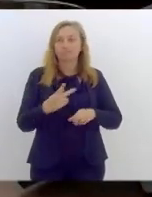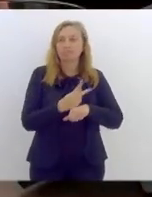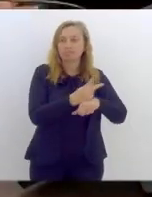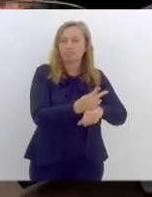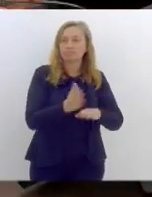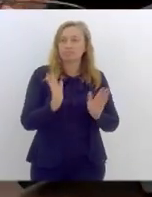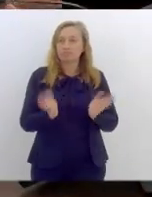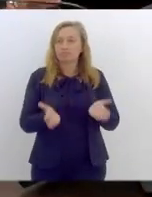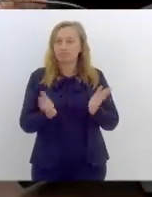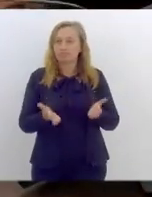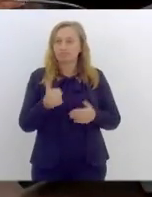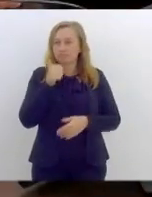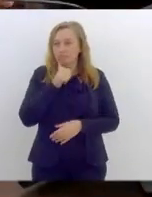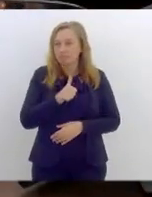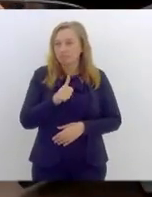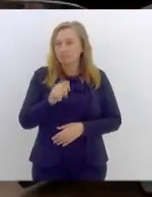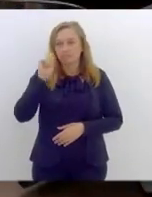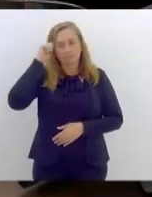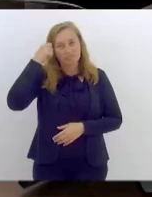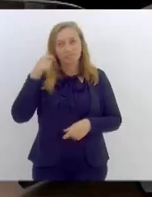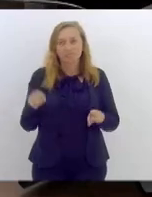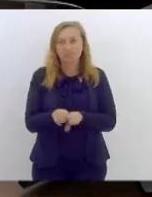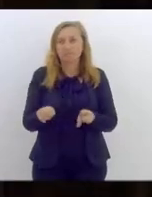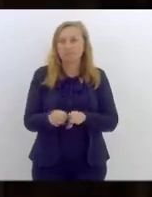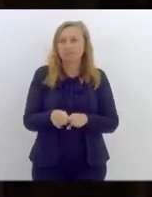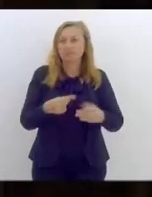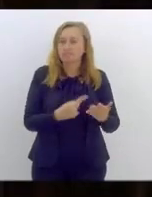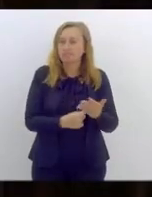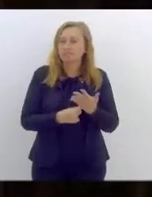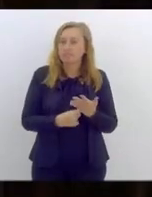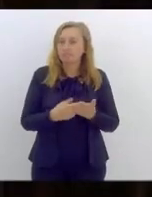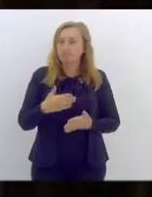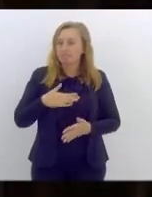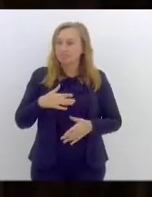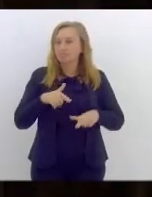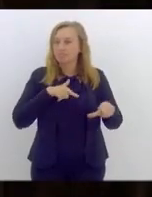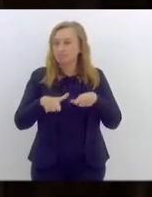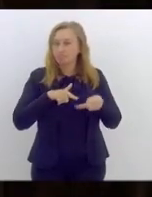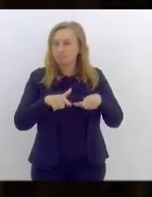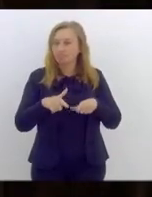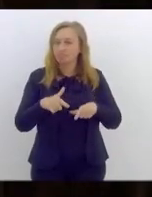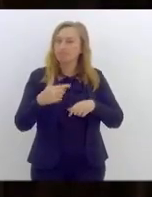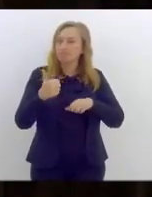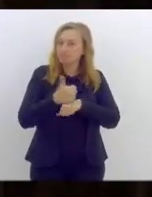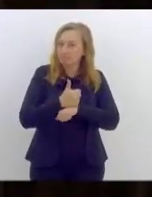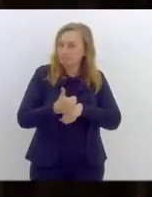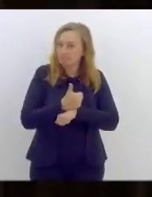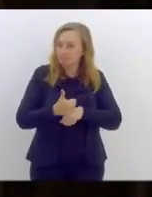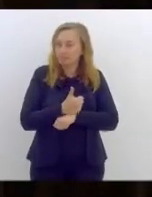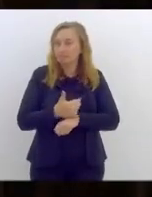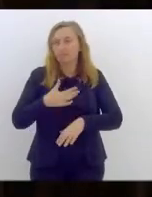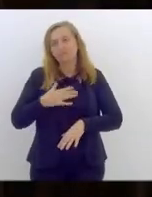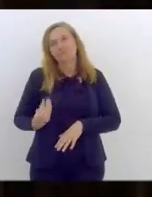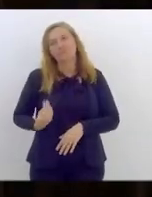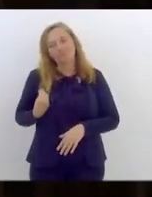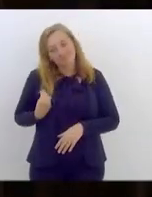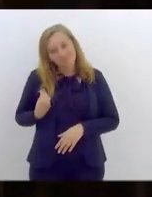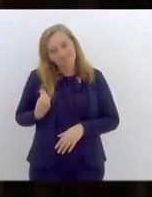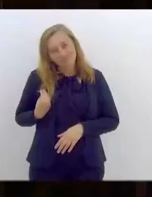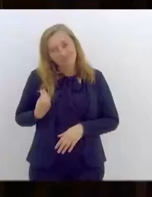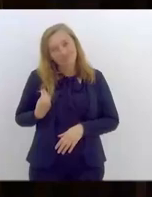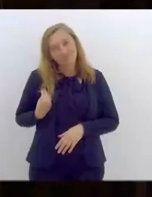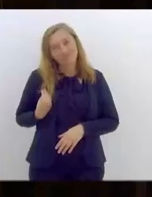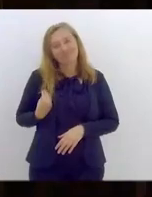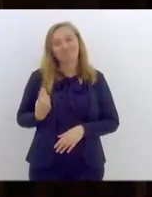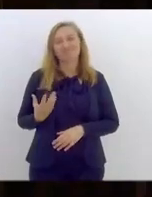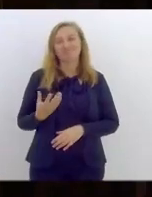mulher preta, que também contribuiu muito para a minha carreira, para a minha profissão, para a minha vida, né, Dinda da